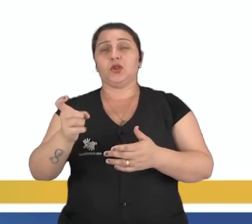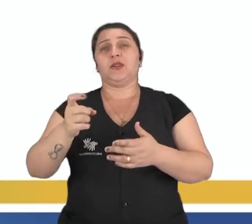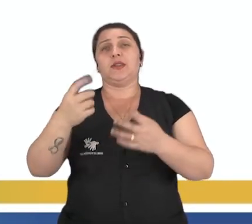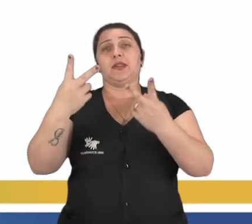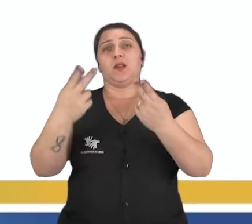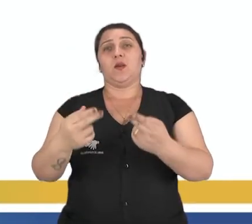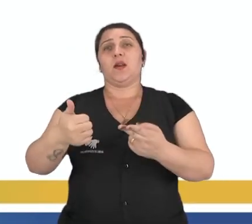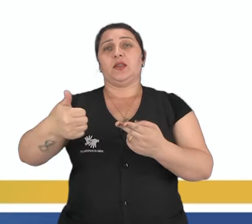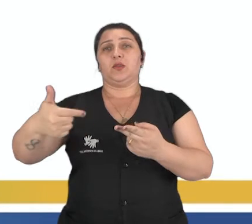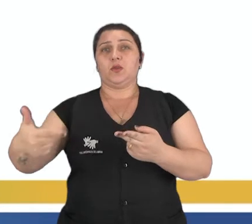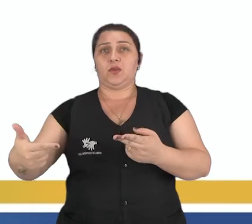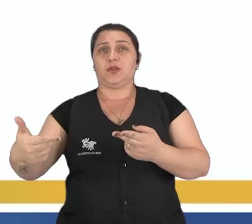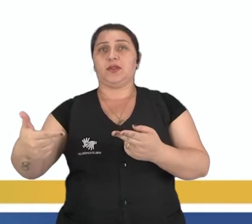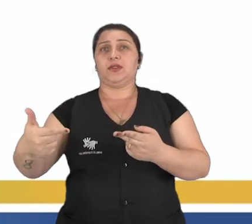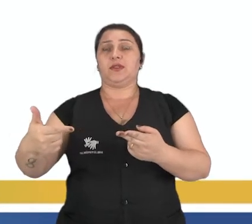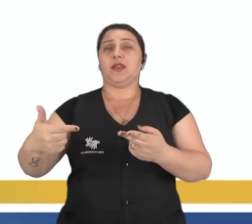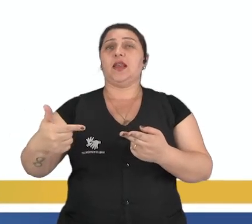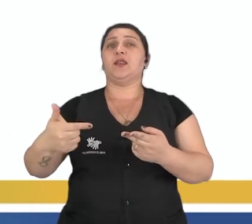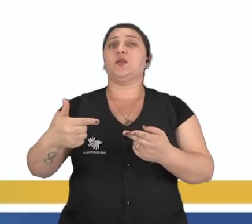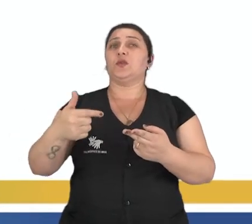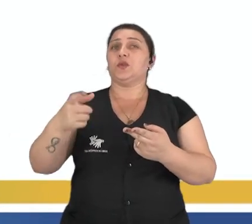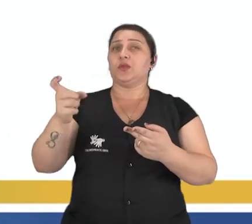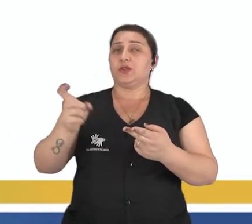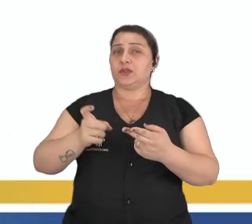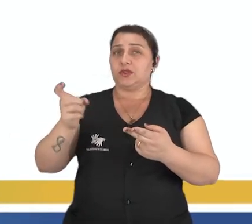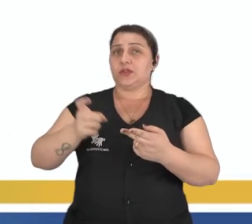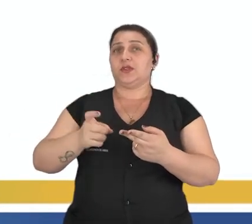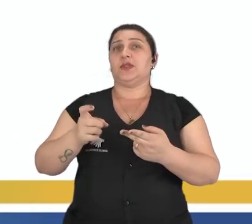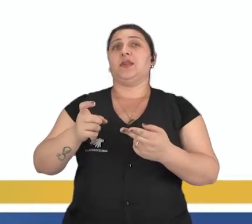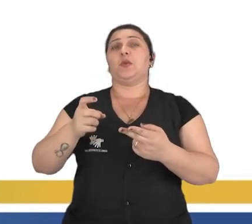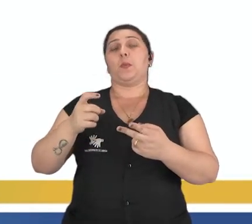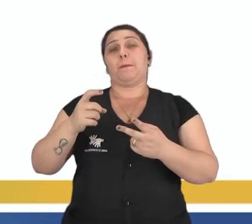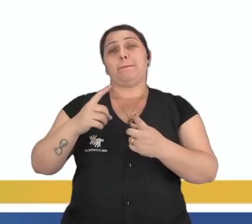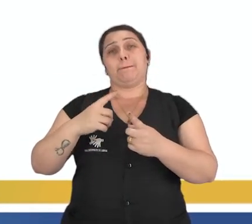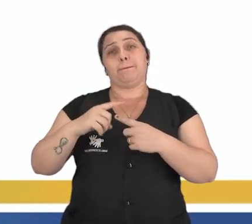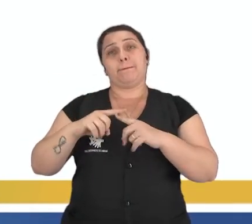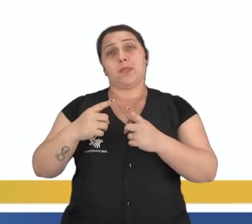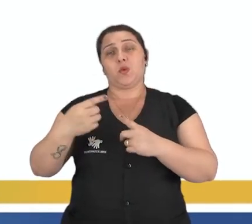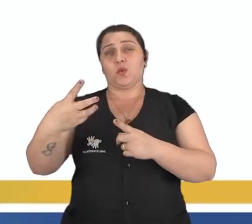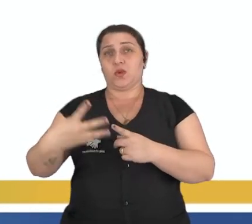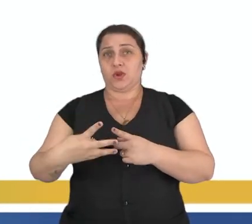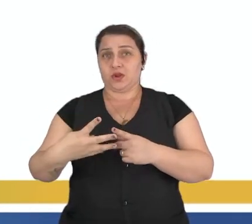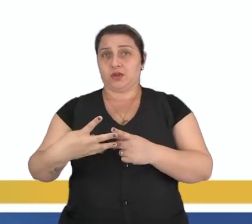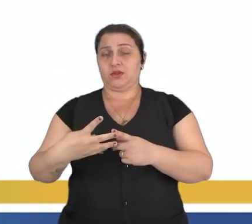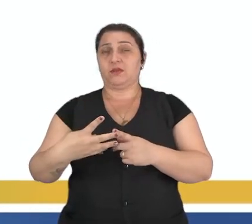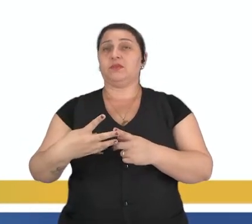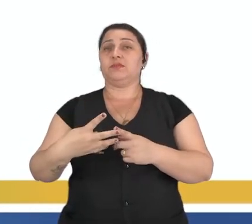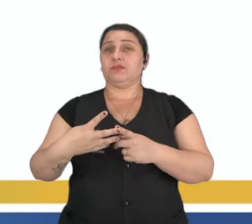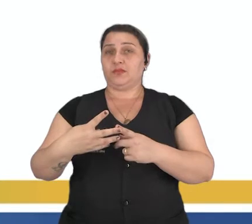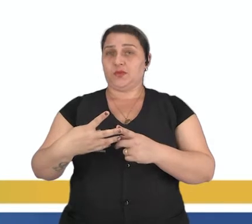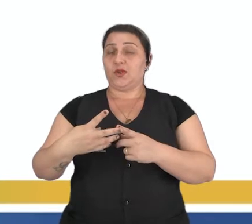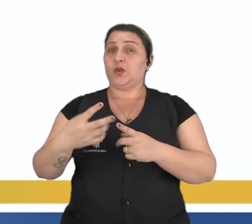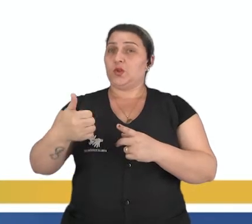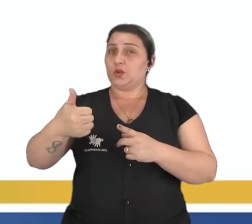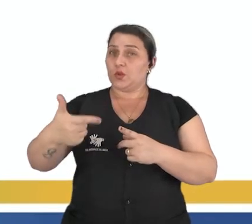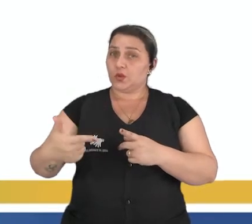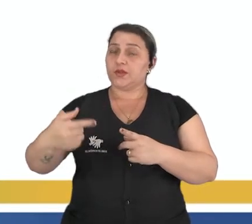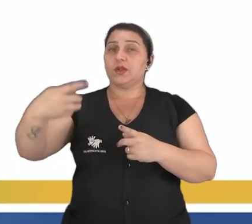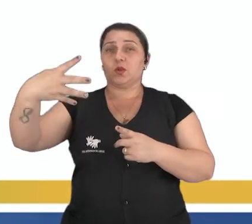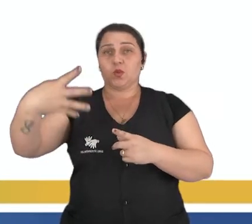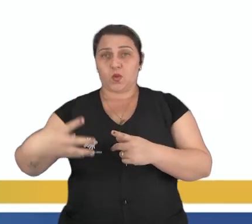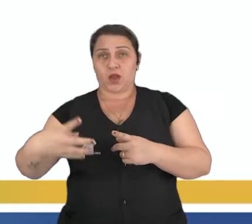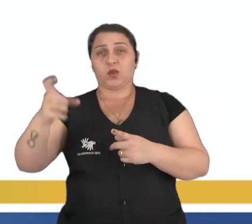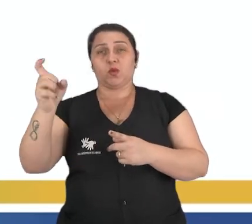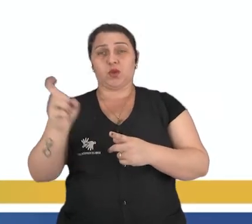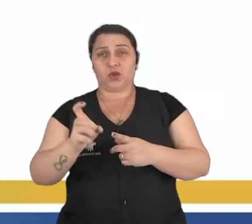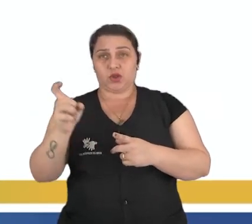12, porque o x é 8 mais y, ou seja, 8 mais 4, que dá 12. Então, o par ordenado 12 e 4, x